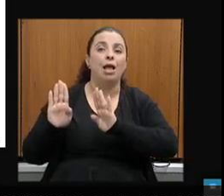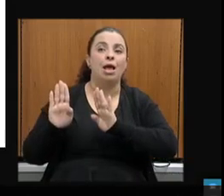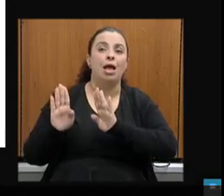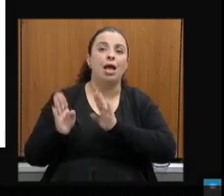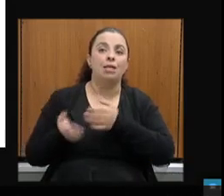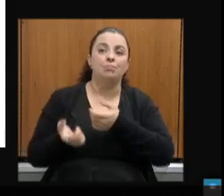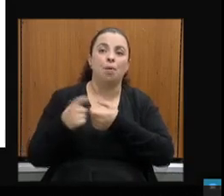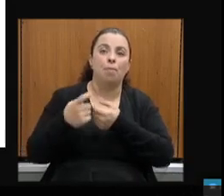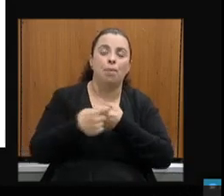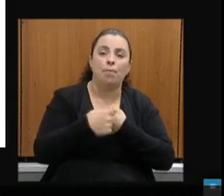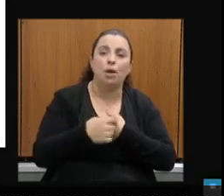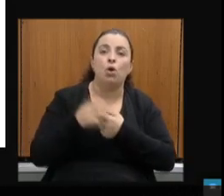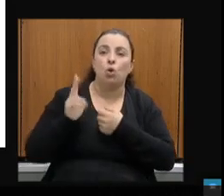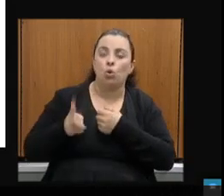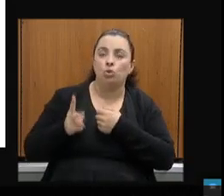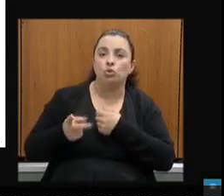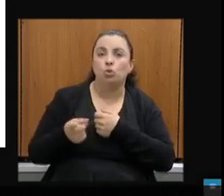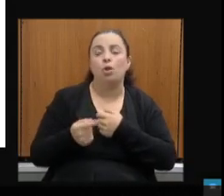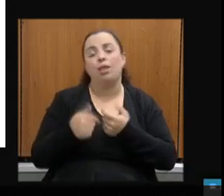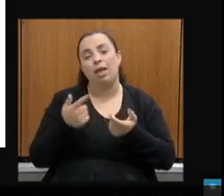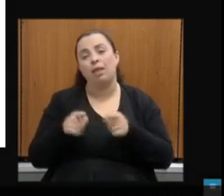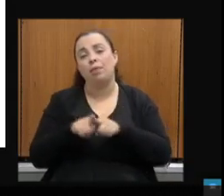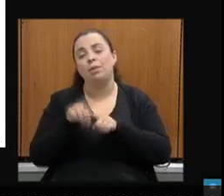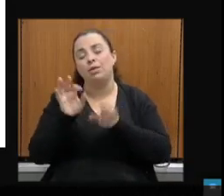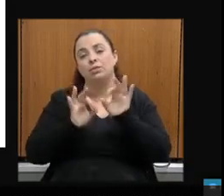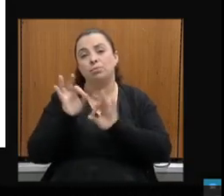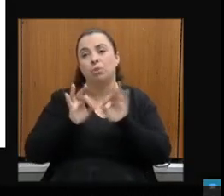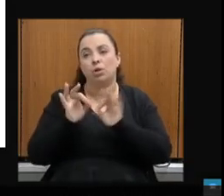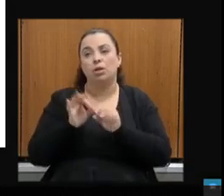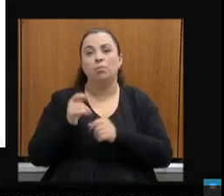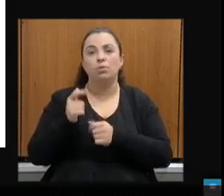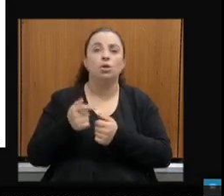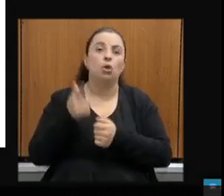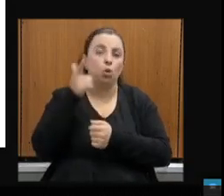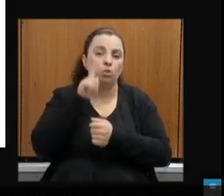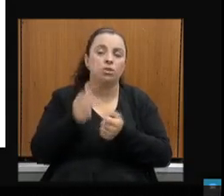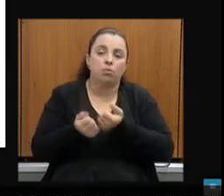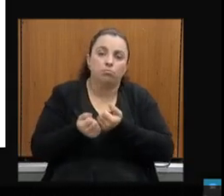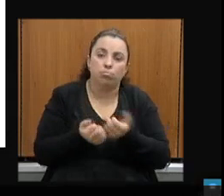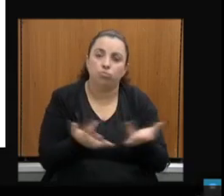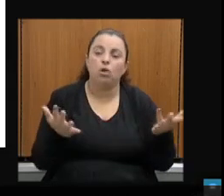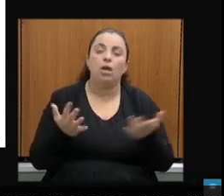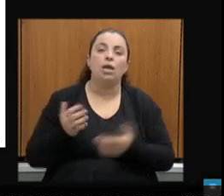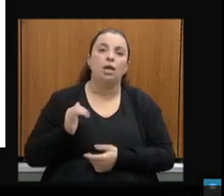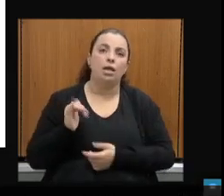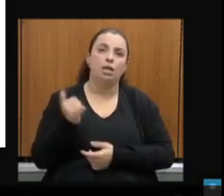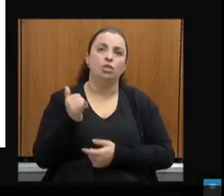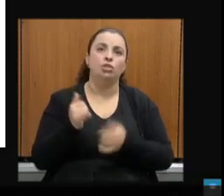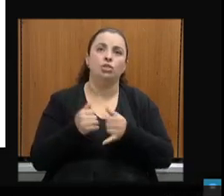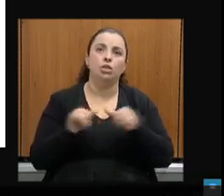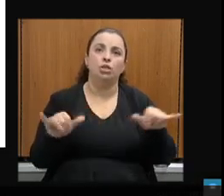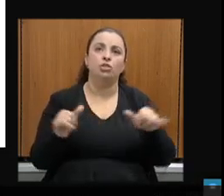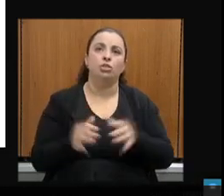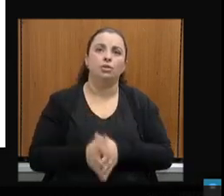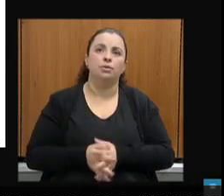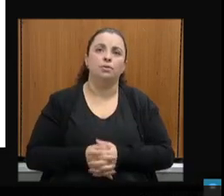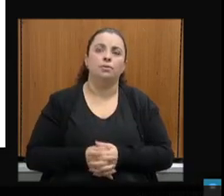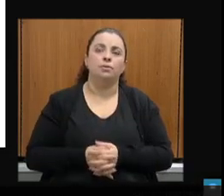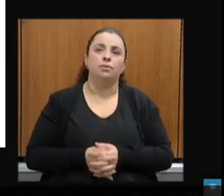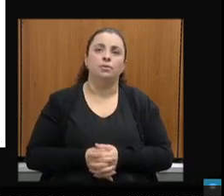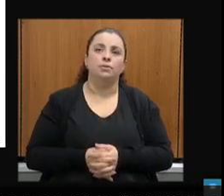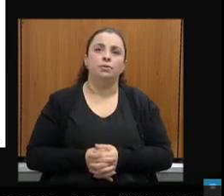esse programa ambicioso na distribuição por favor e daqui um pouco você o deputado aqui que não